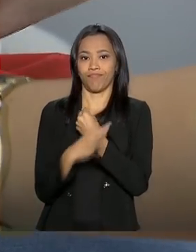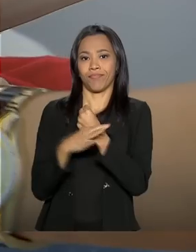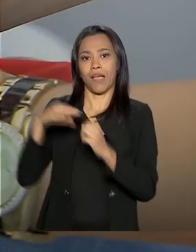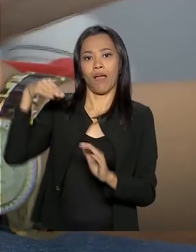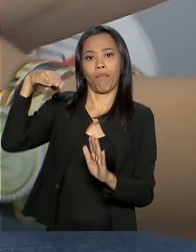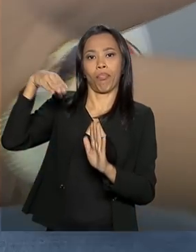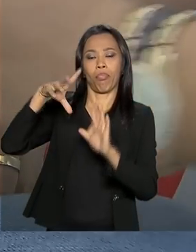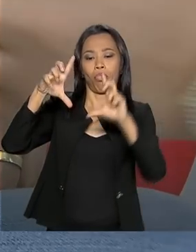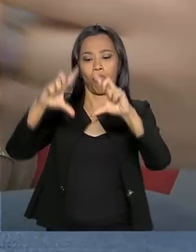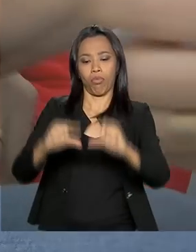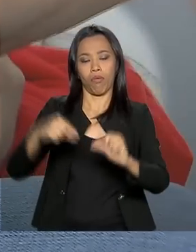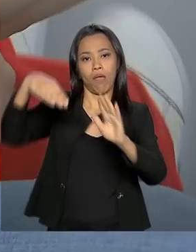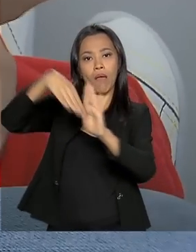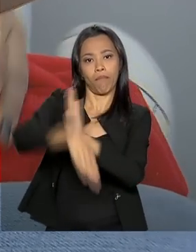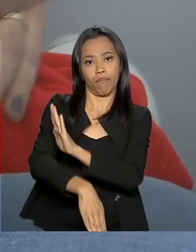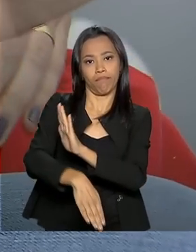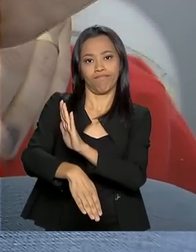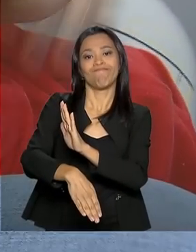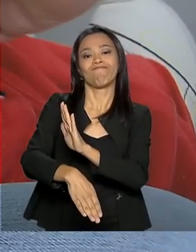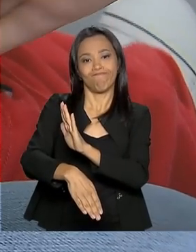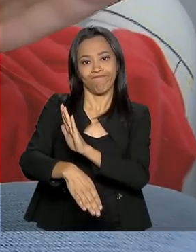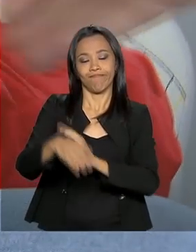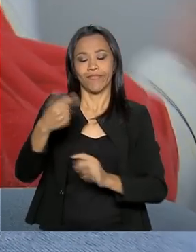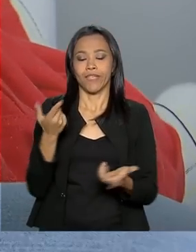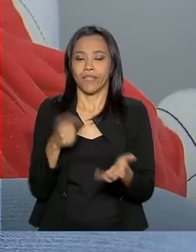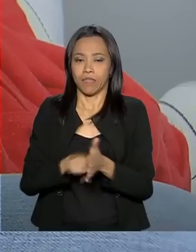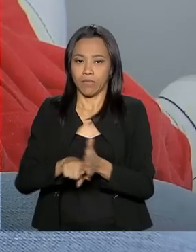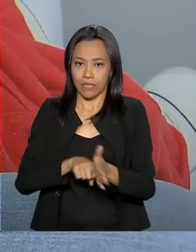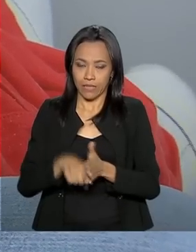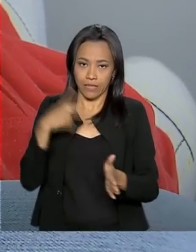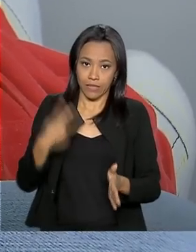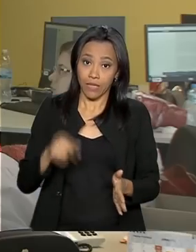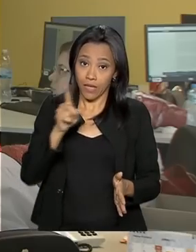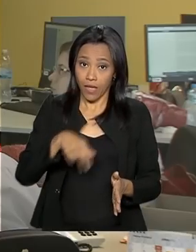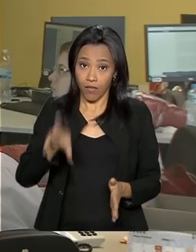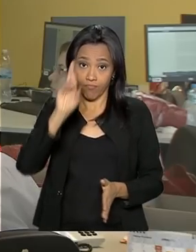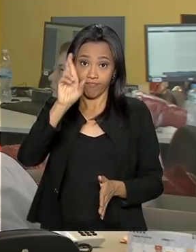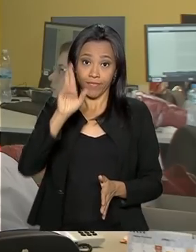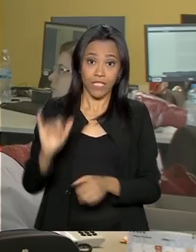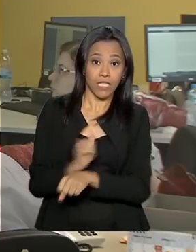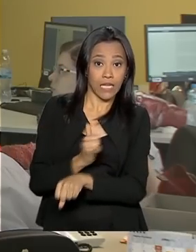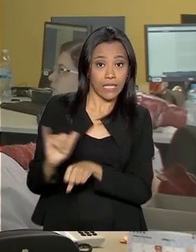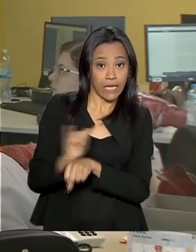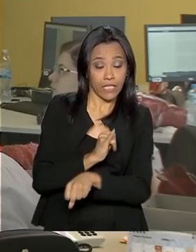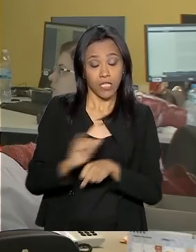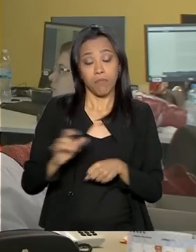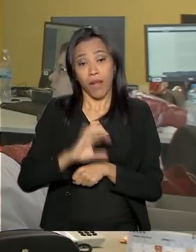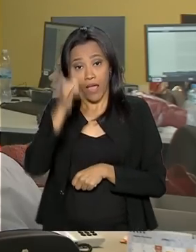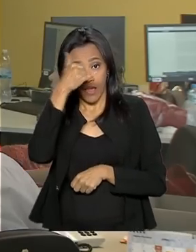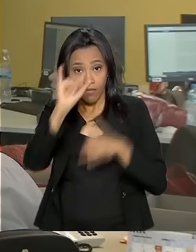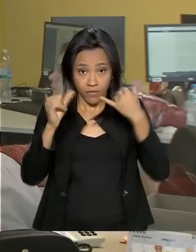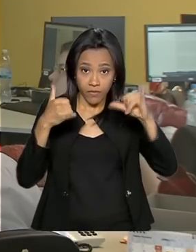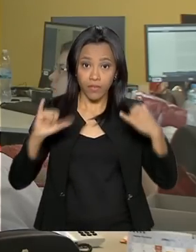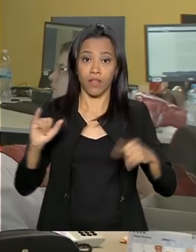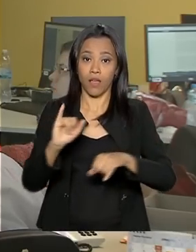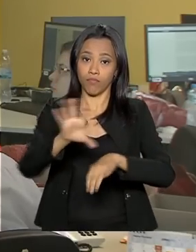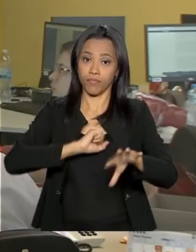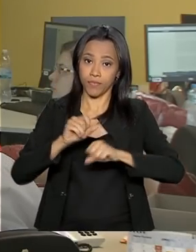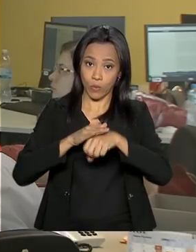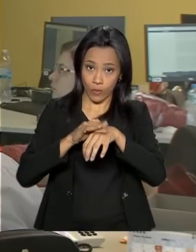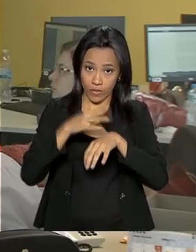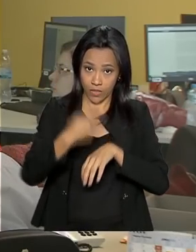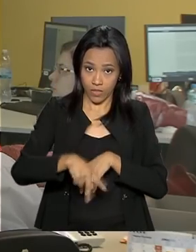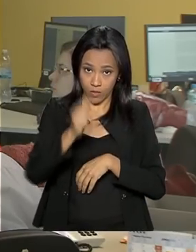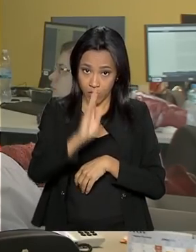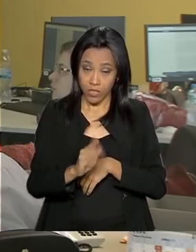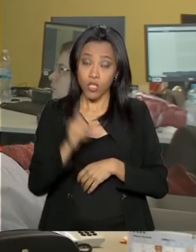Ministério da Saúde. Os dados são do Programa Nacional de Imunizações, que é a principal estratégia de prevenção na saúde do país. Apenas